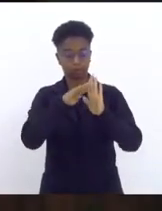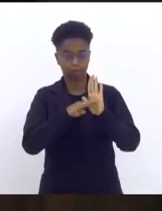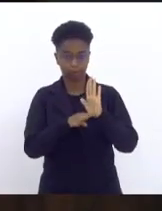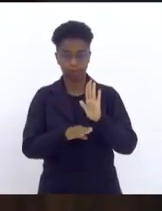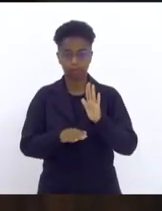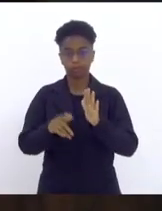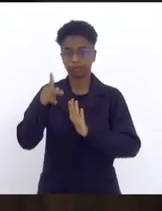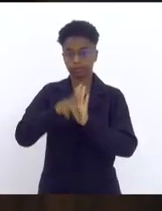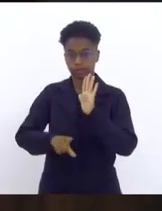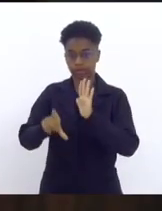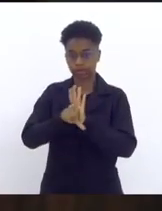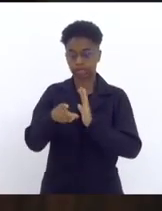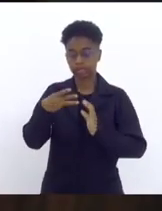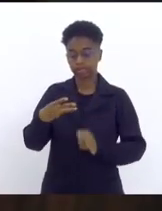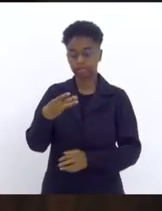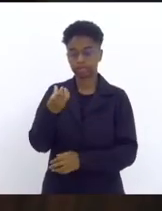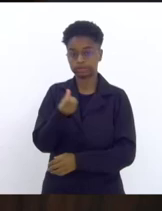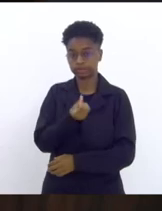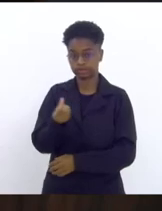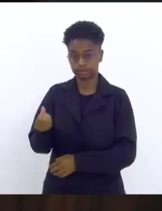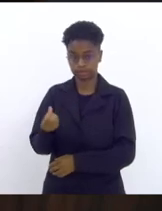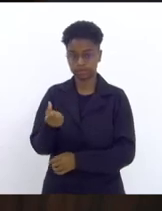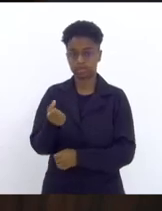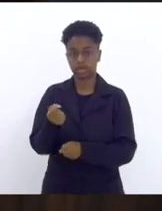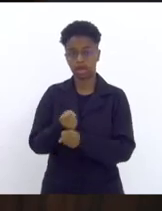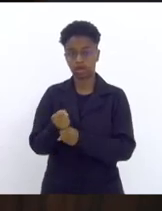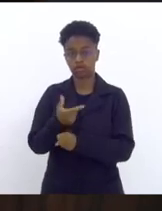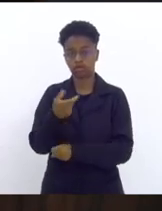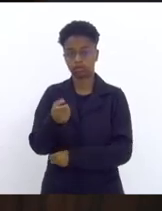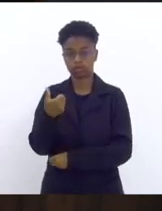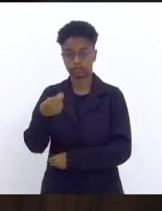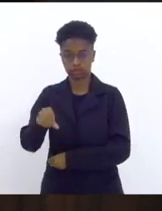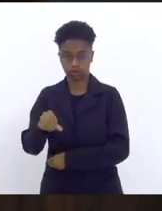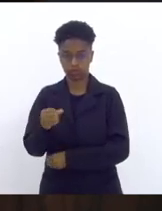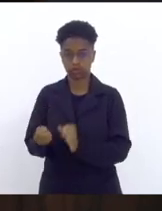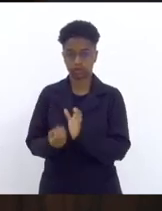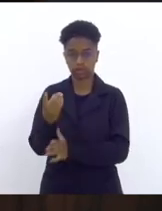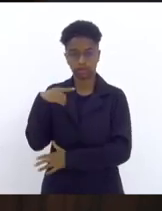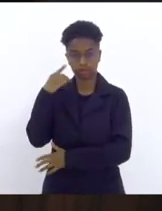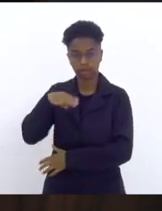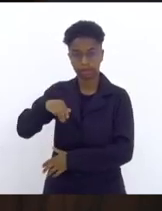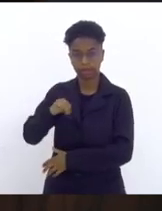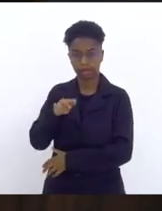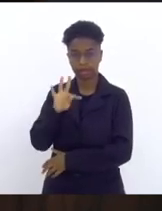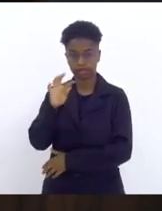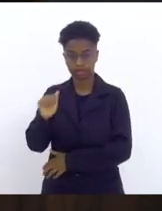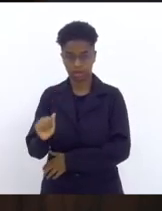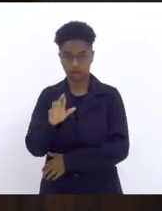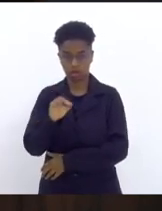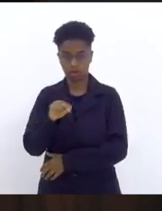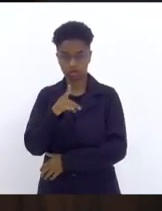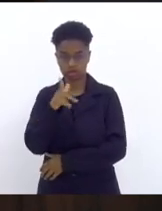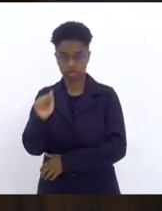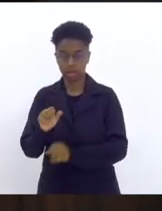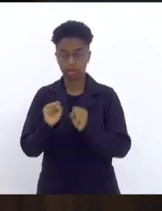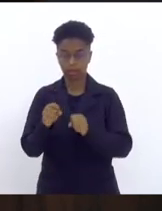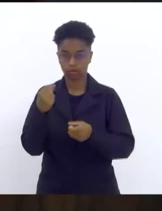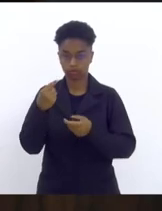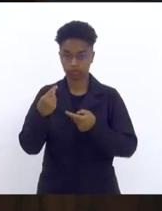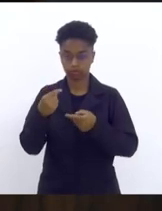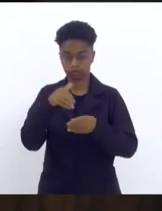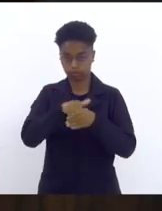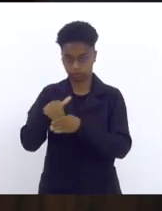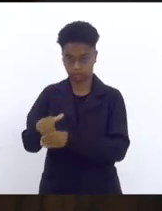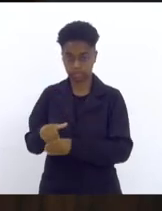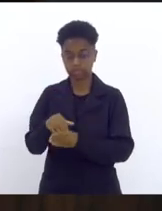lei 366 de 2019 da deputada Marta Rocha em votação